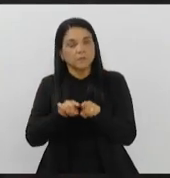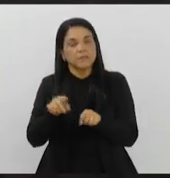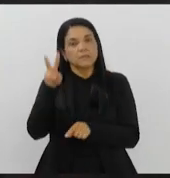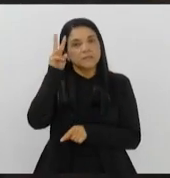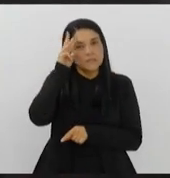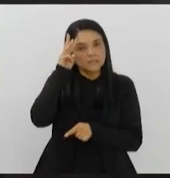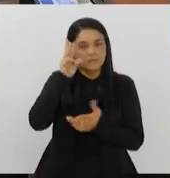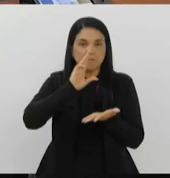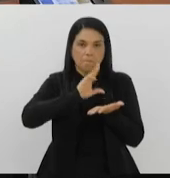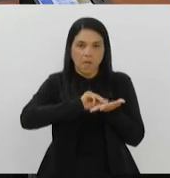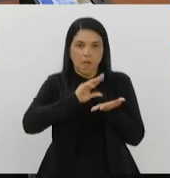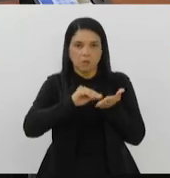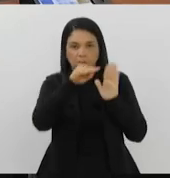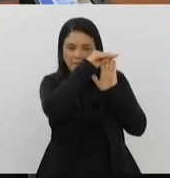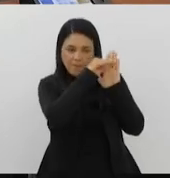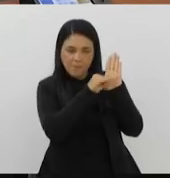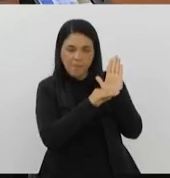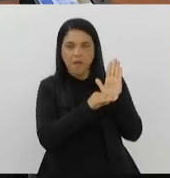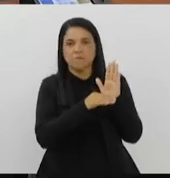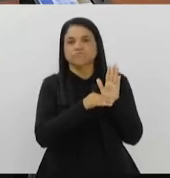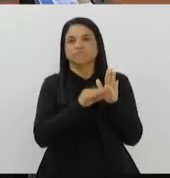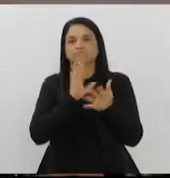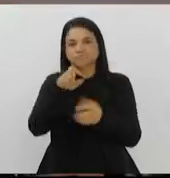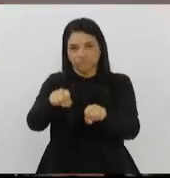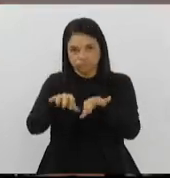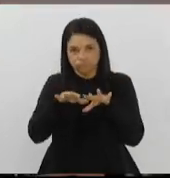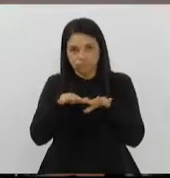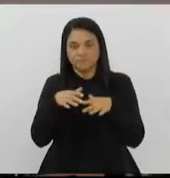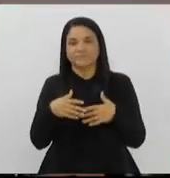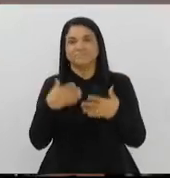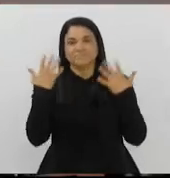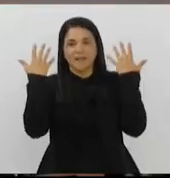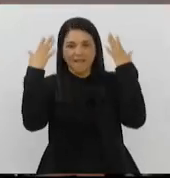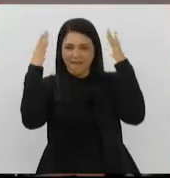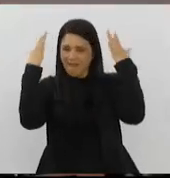está na pauta. Muito obrigado, presidente. Obrigado.